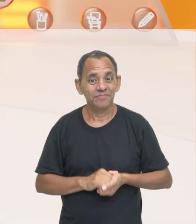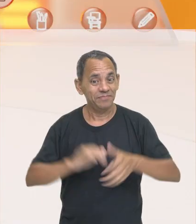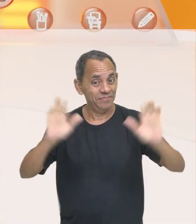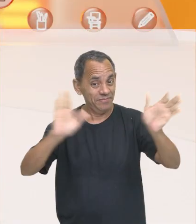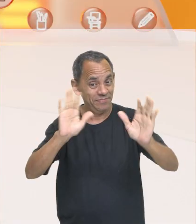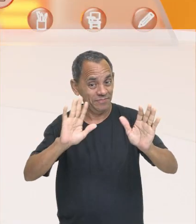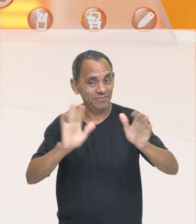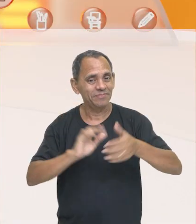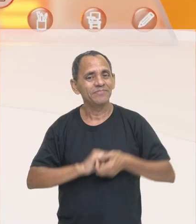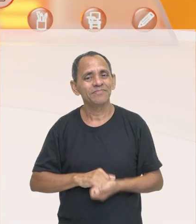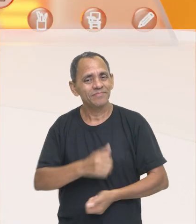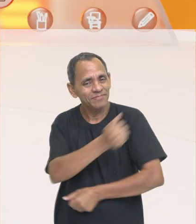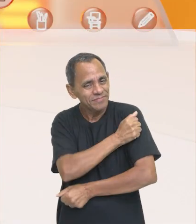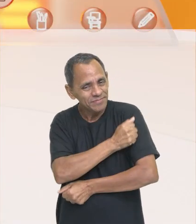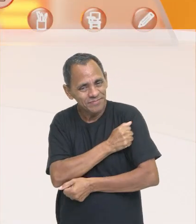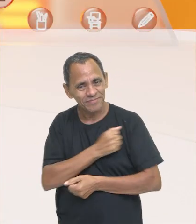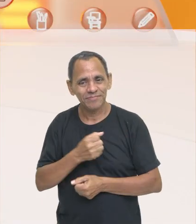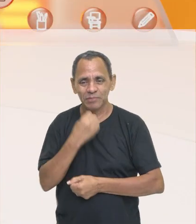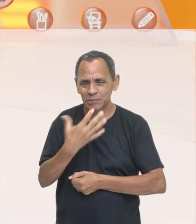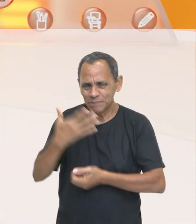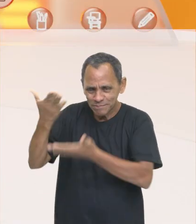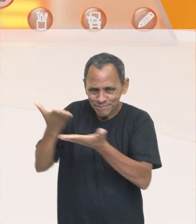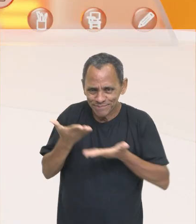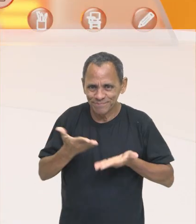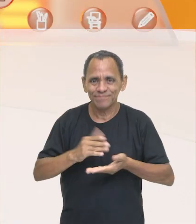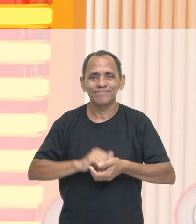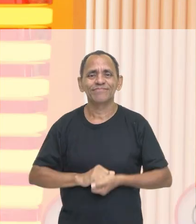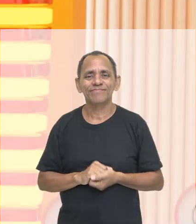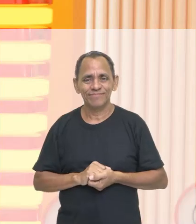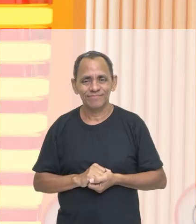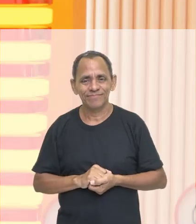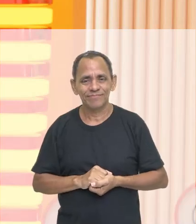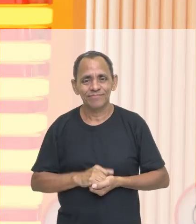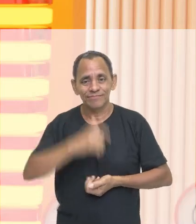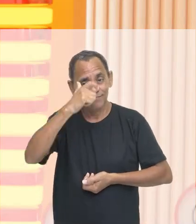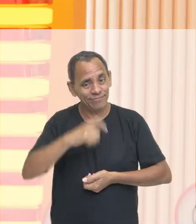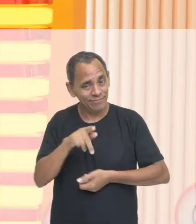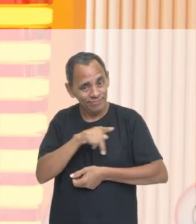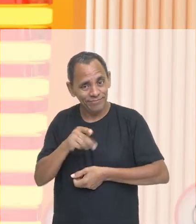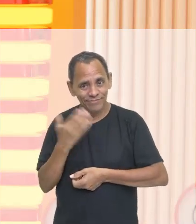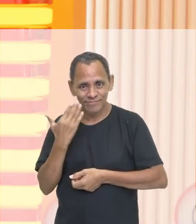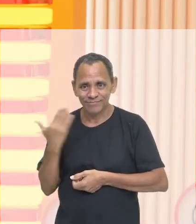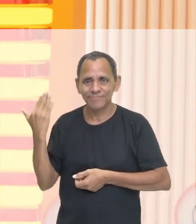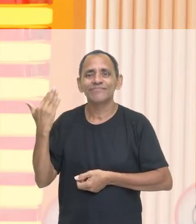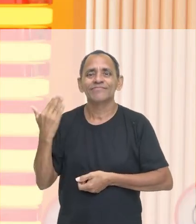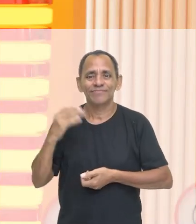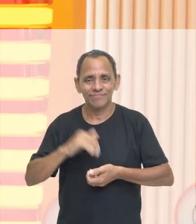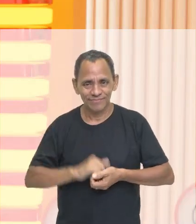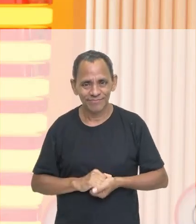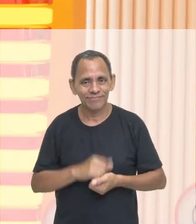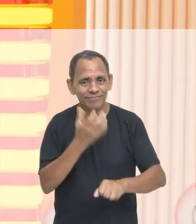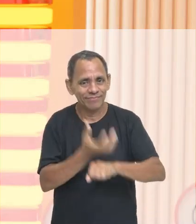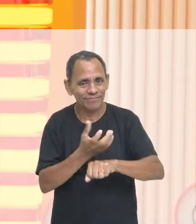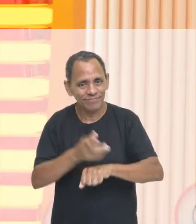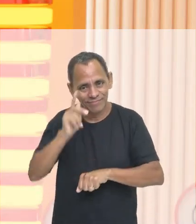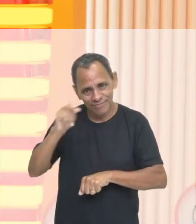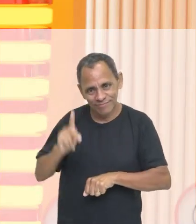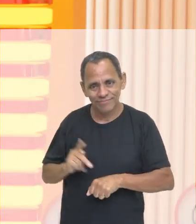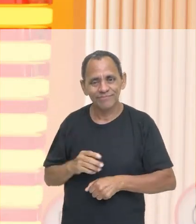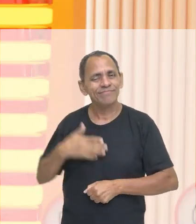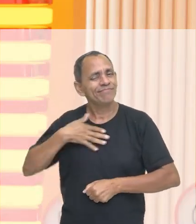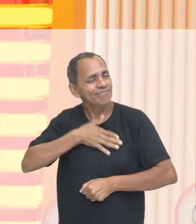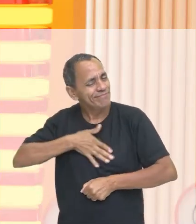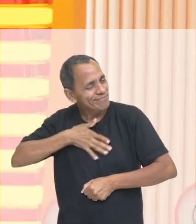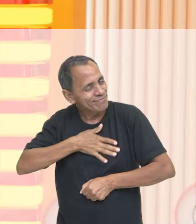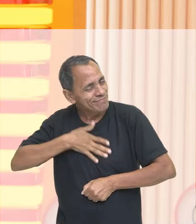Olá, sejam todos muito bem-vindos. Eu sou o professor Artêmio Somontanil, do Componente de História, e é um prazer